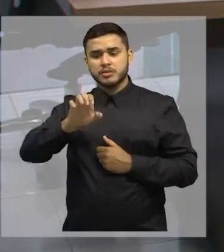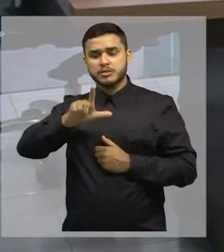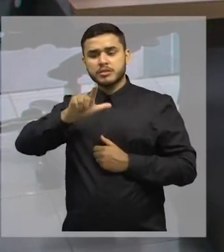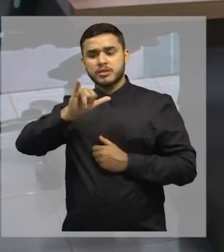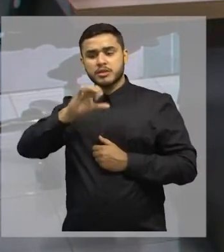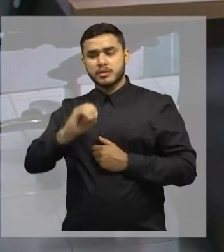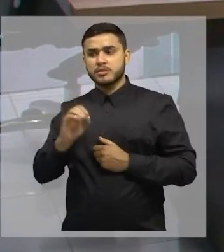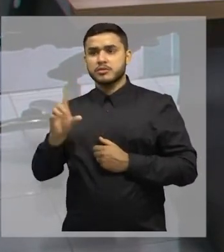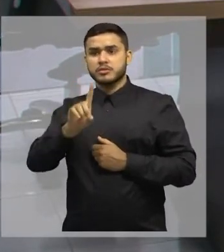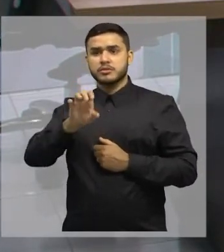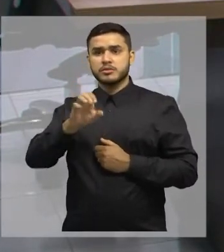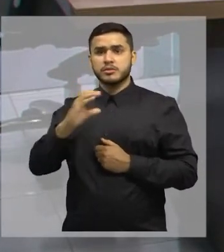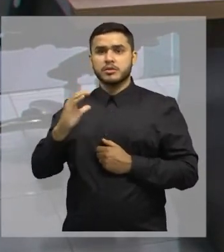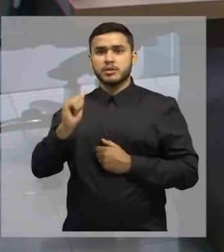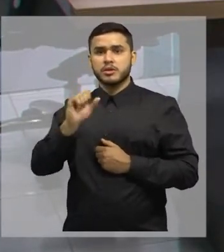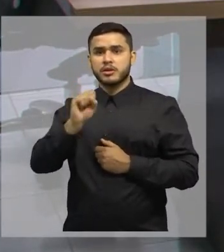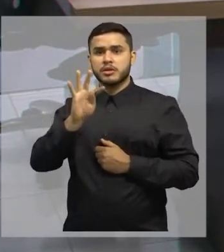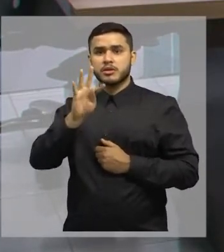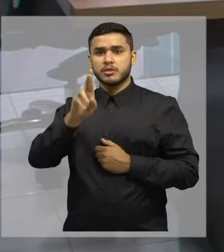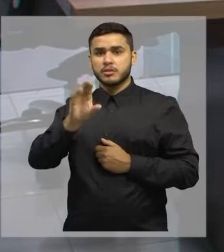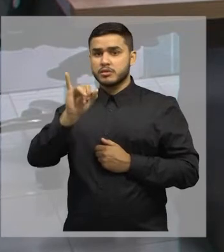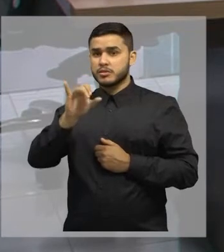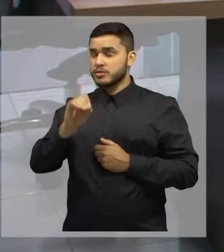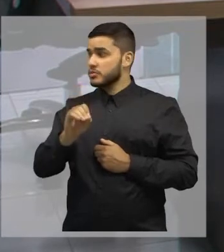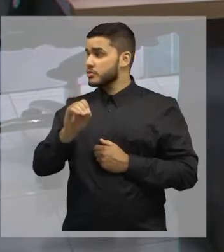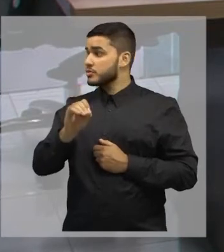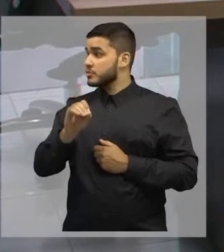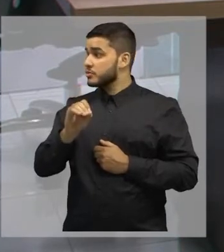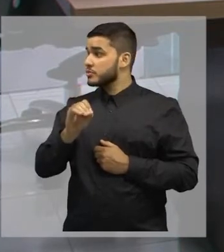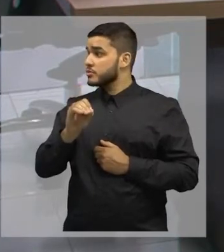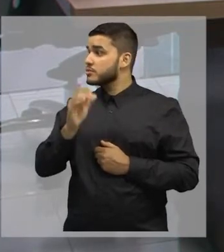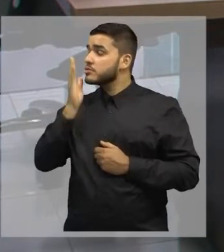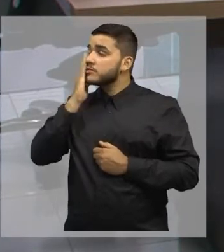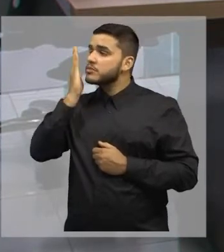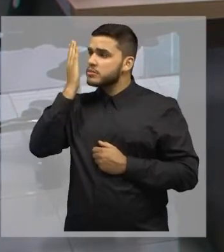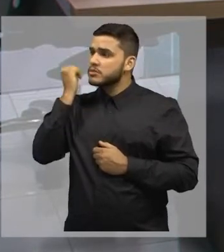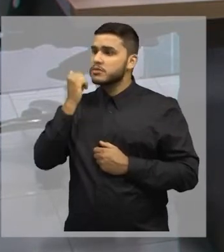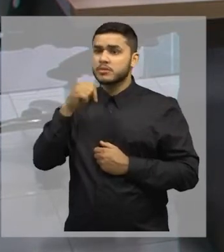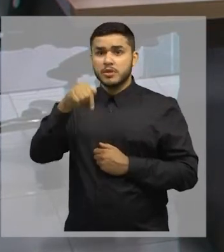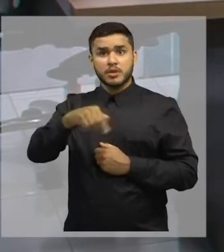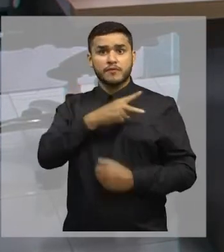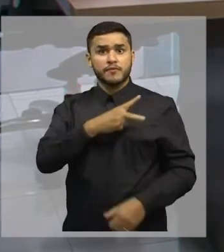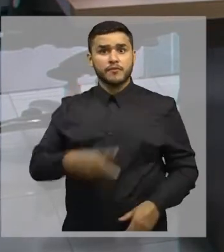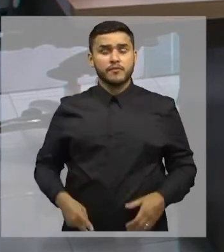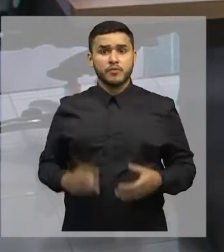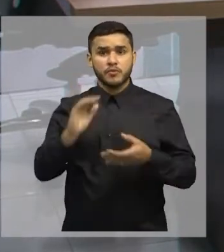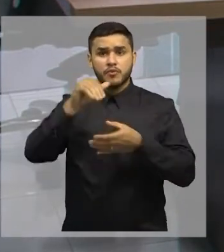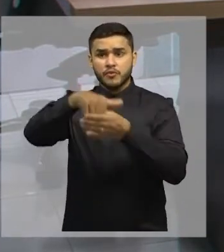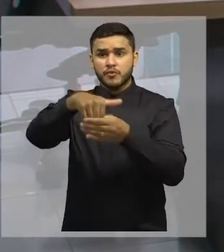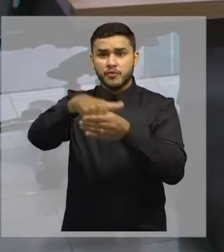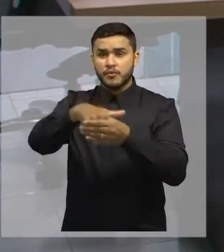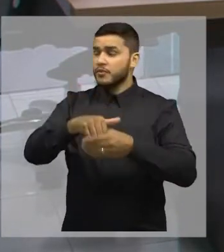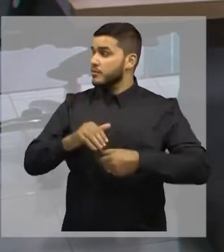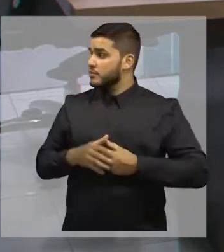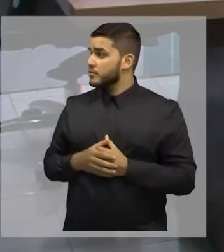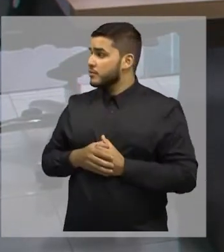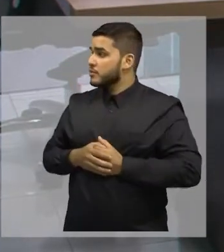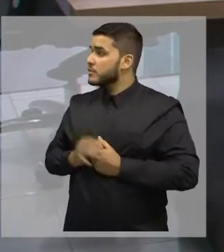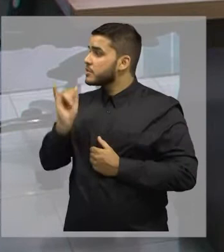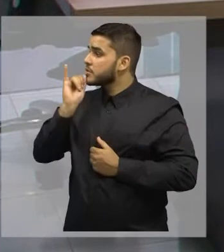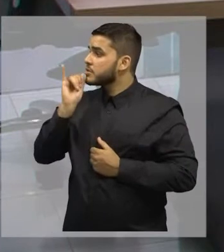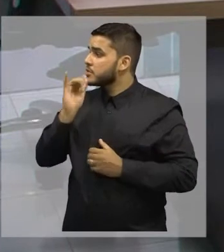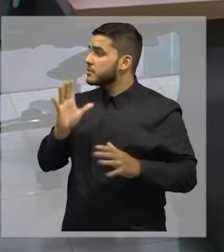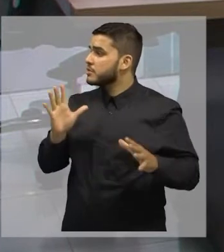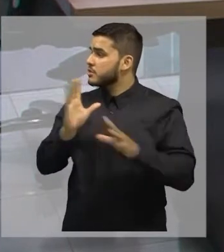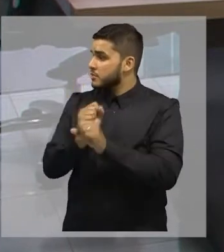e ele dispara. Estourou, né? Sabia porque era um vereador muito votado, mas eu digo para ter 200 e tantos mil votos, de onde